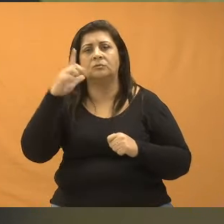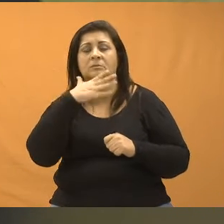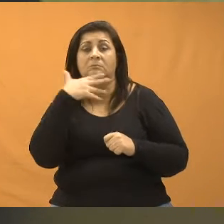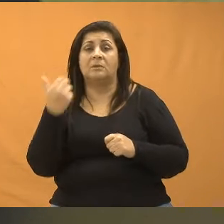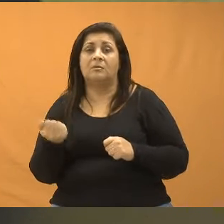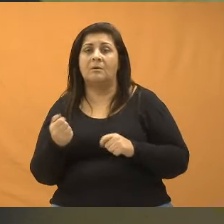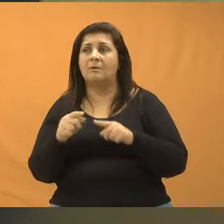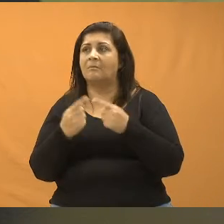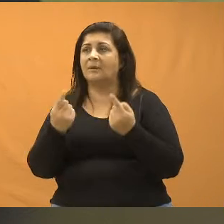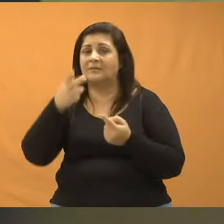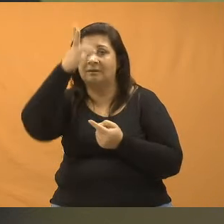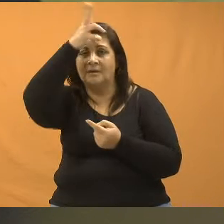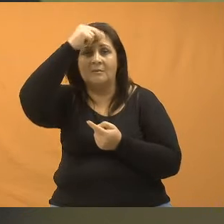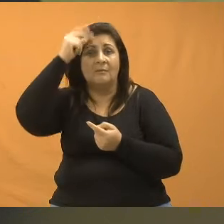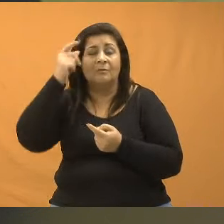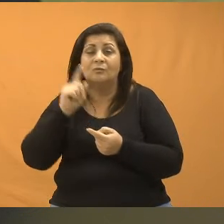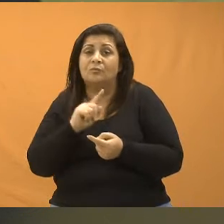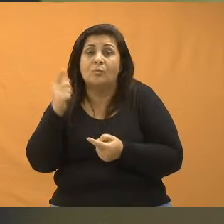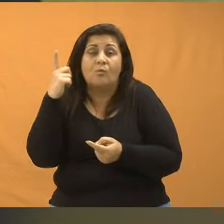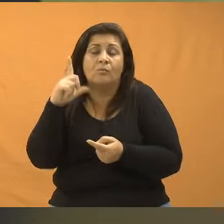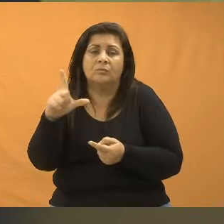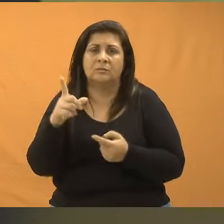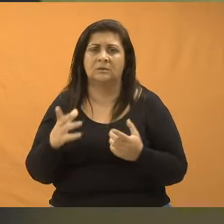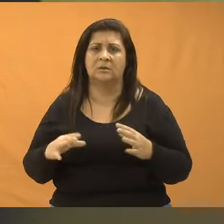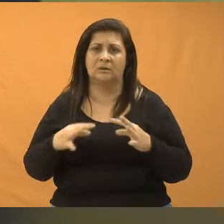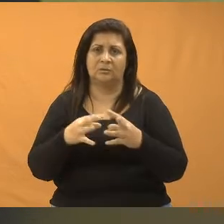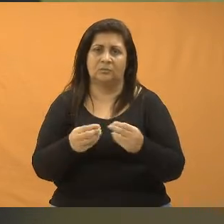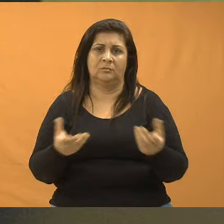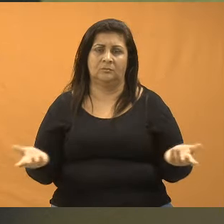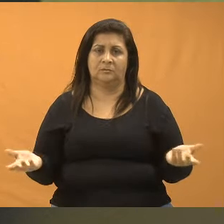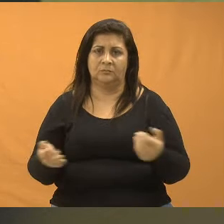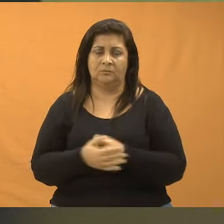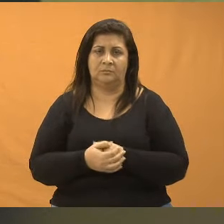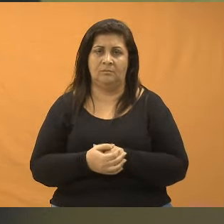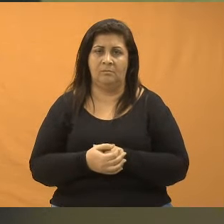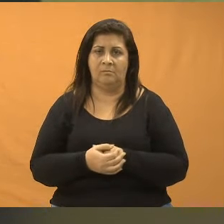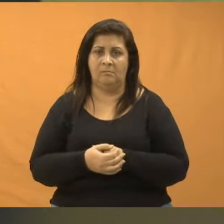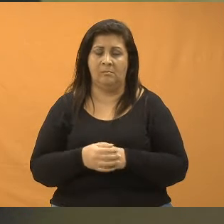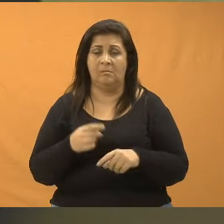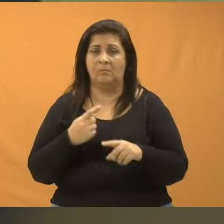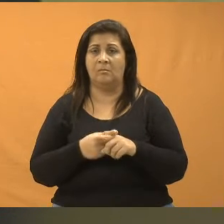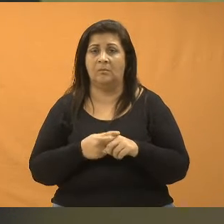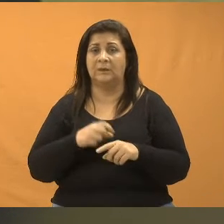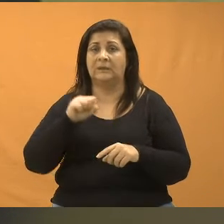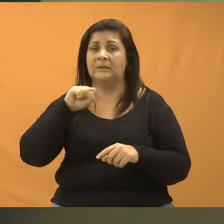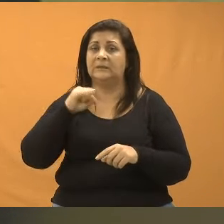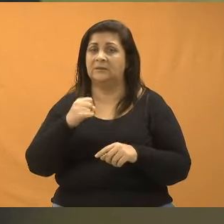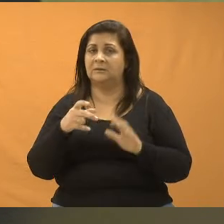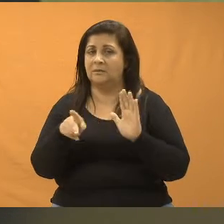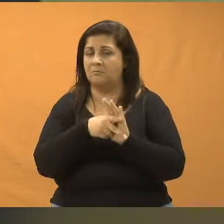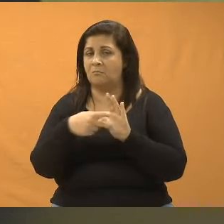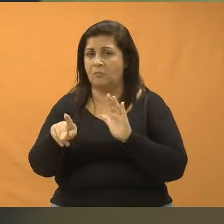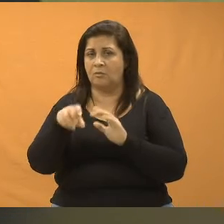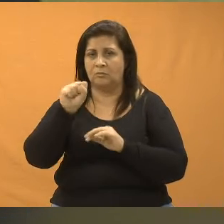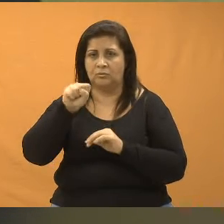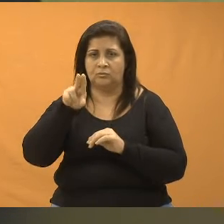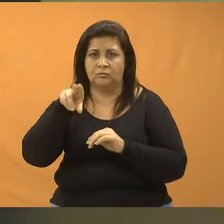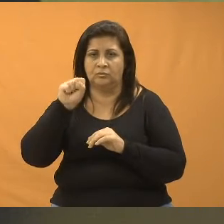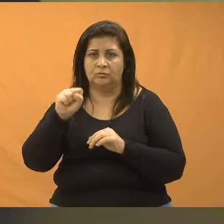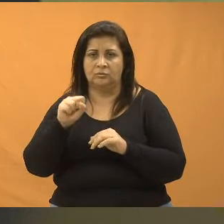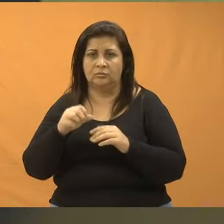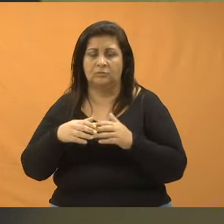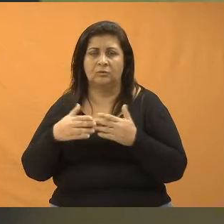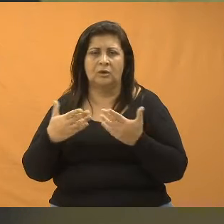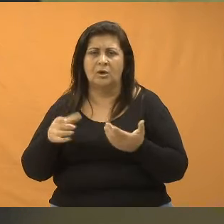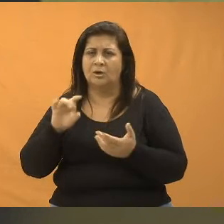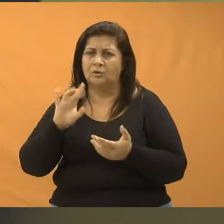poder público não conseguiria oferecer. Uma vez que o hospital sendo exclusivamente público, o custeio seria